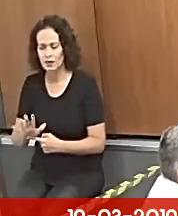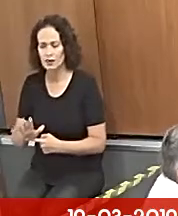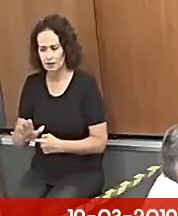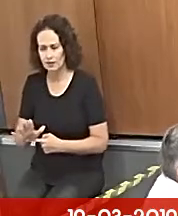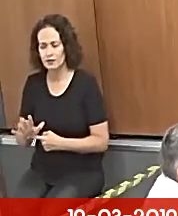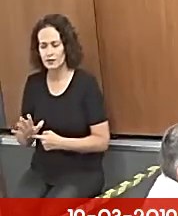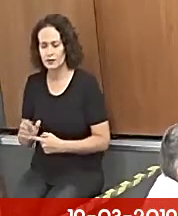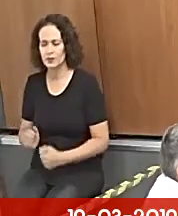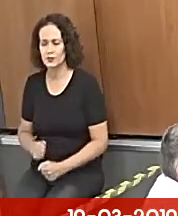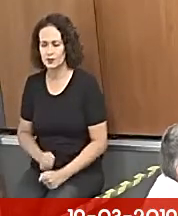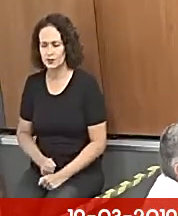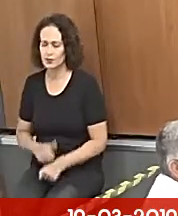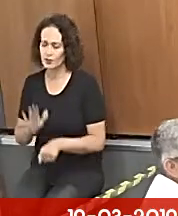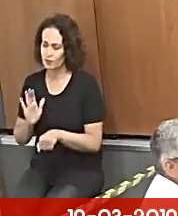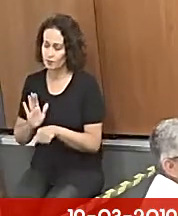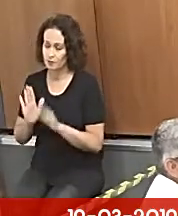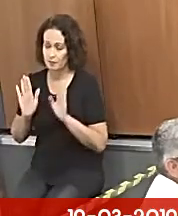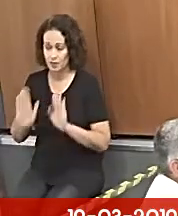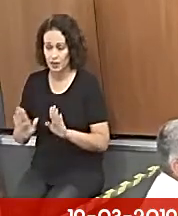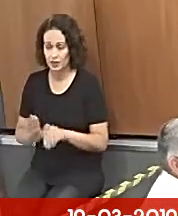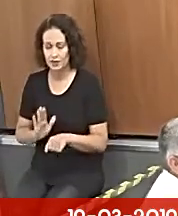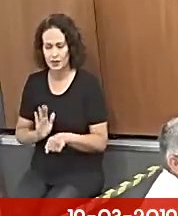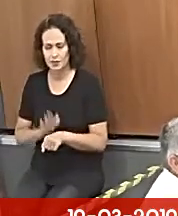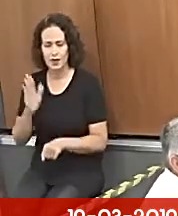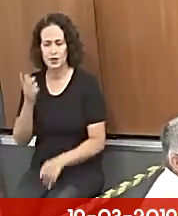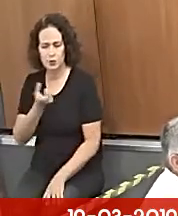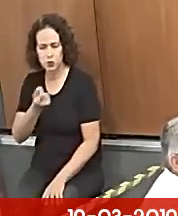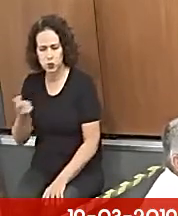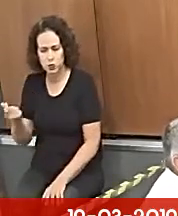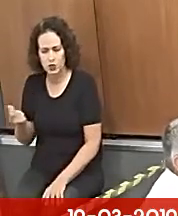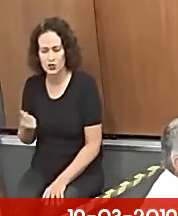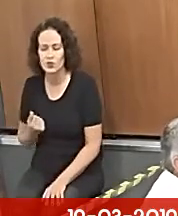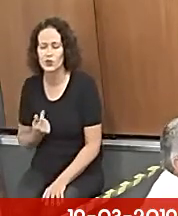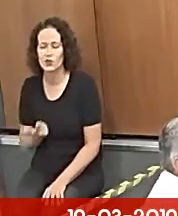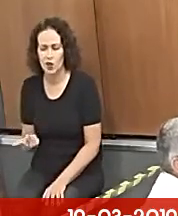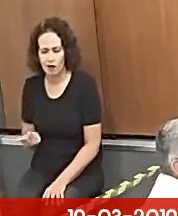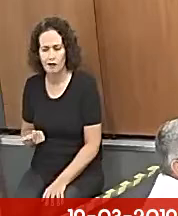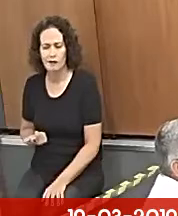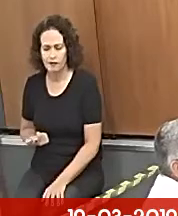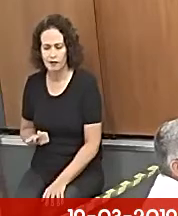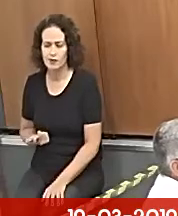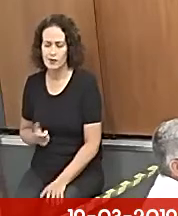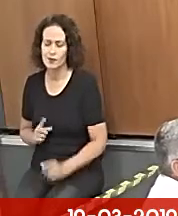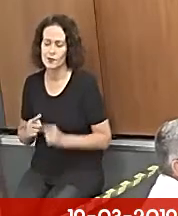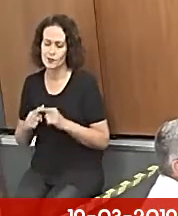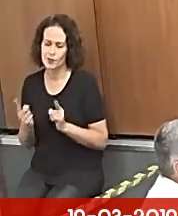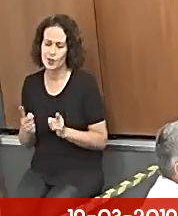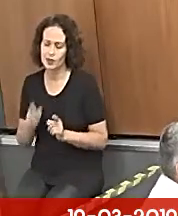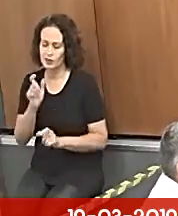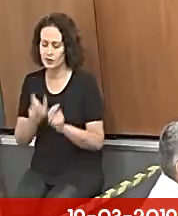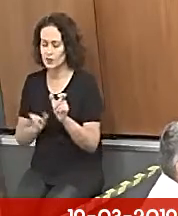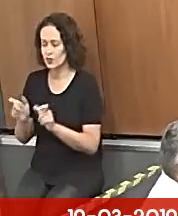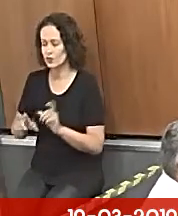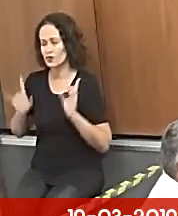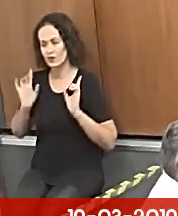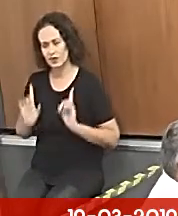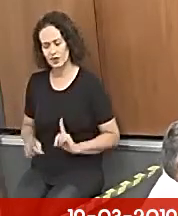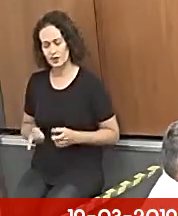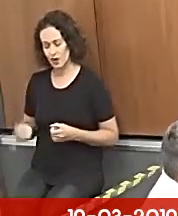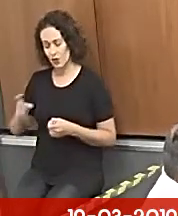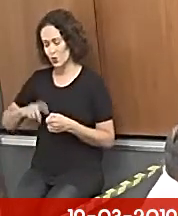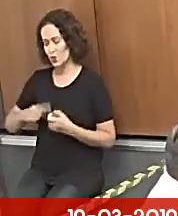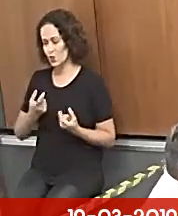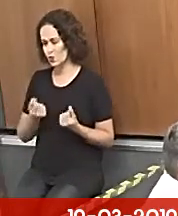maior né tem mais dinheiro aí vamos lá põe esses conselhos vão manter mas o da pessoa com deficiência não traz retorno nenhum pra